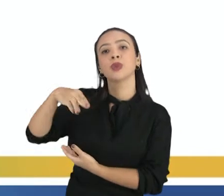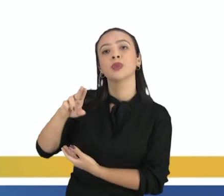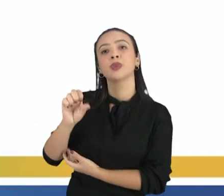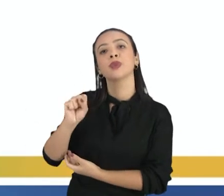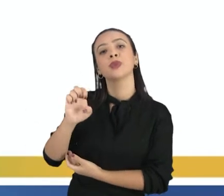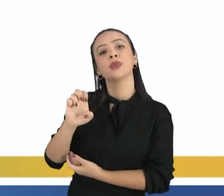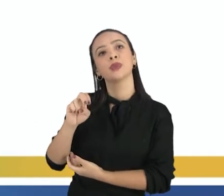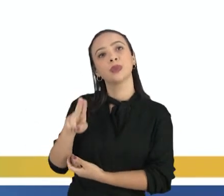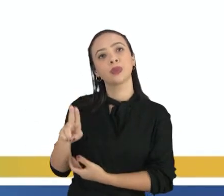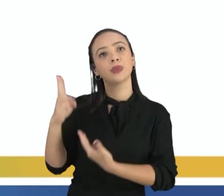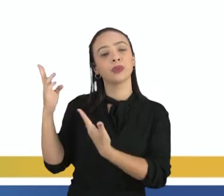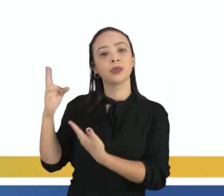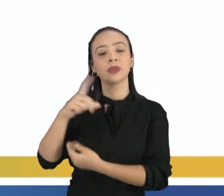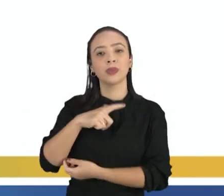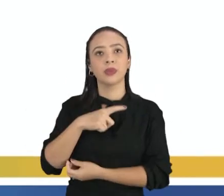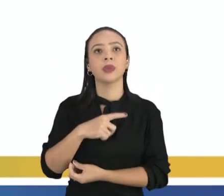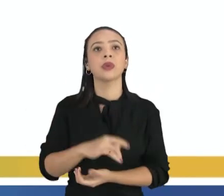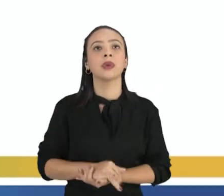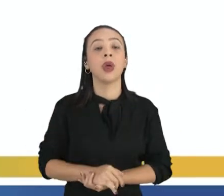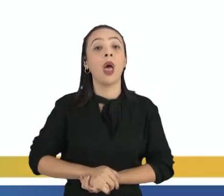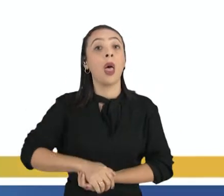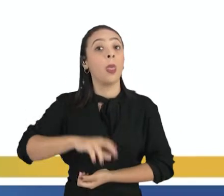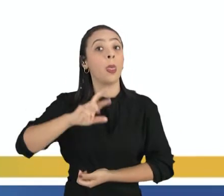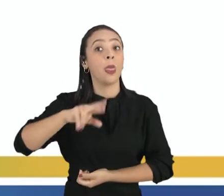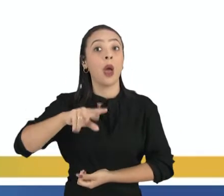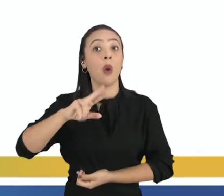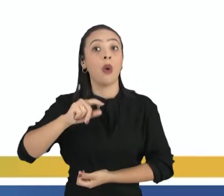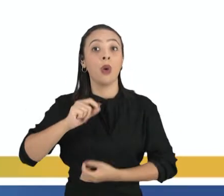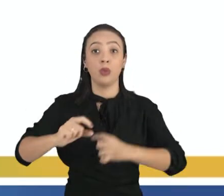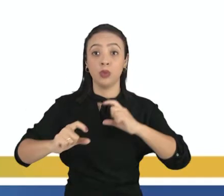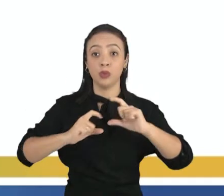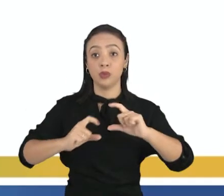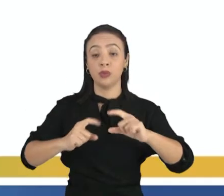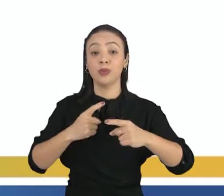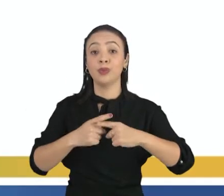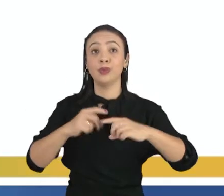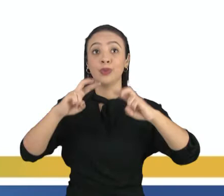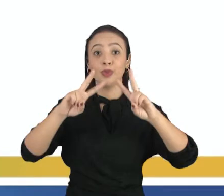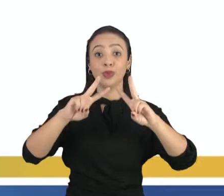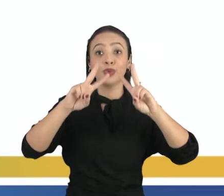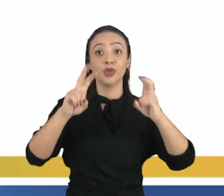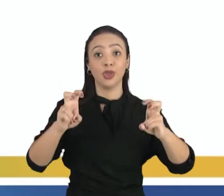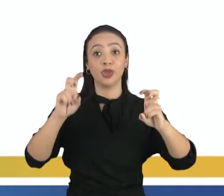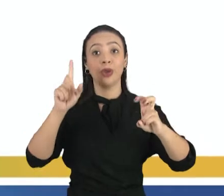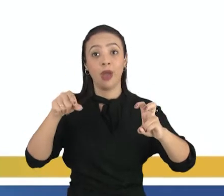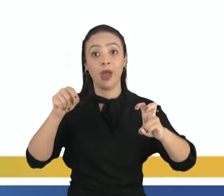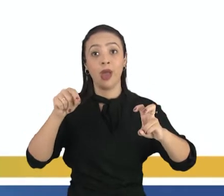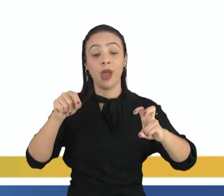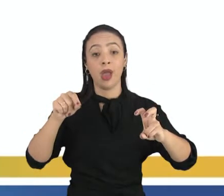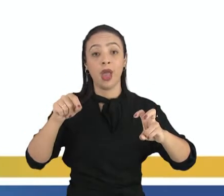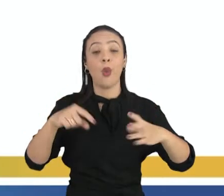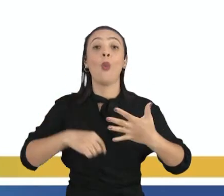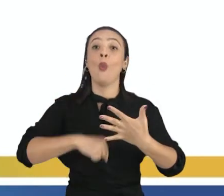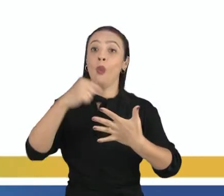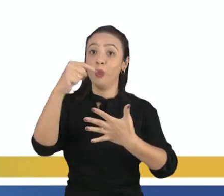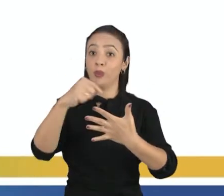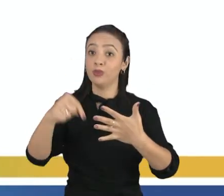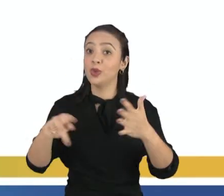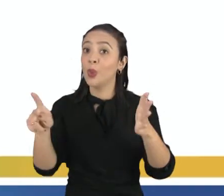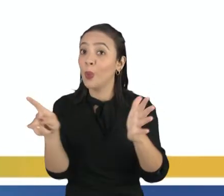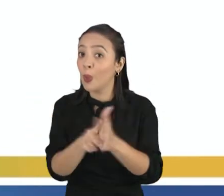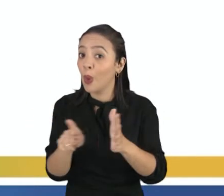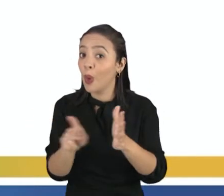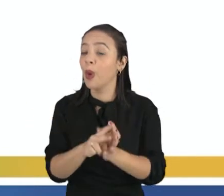Rex, né? Não se trata de uma tirinha, porque o título já é um detalhe